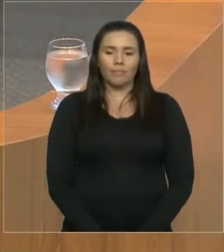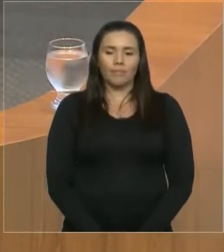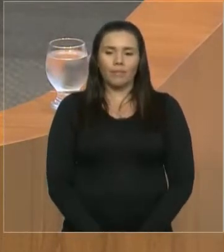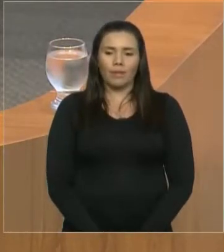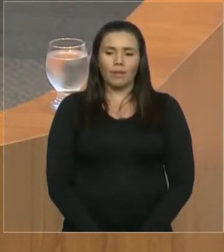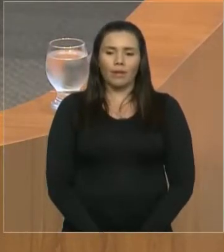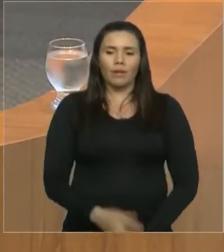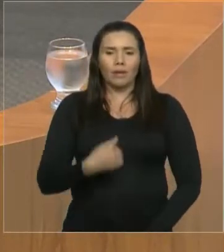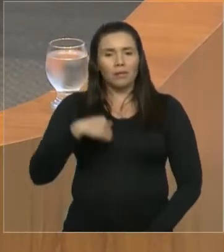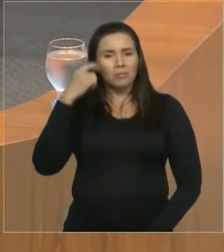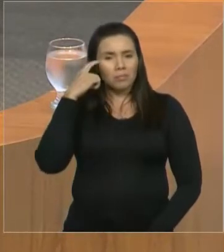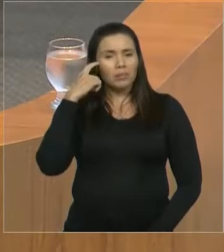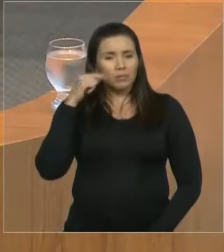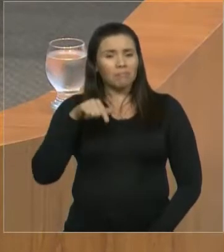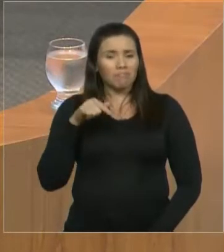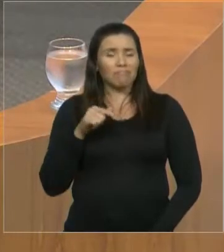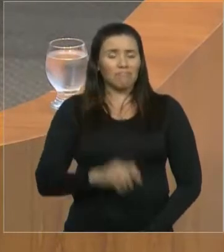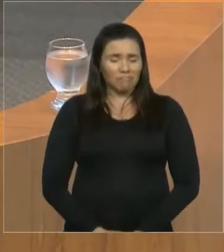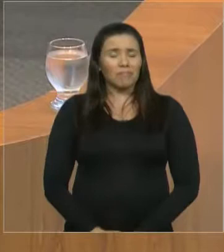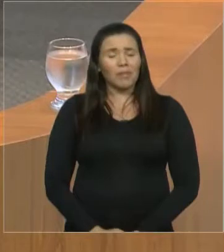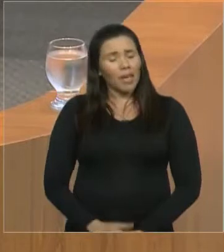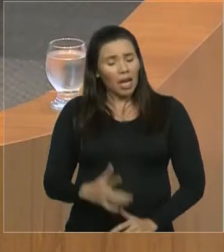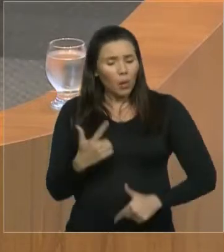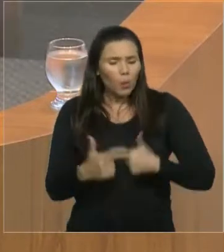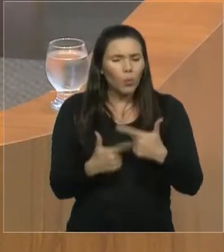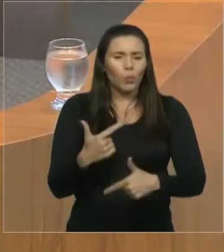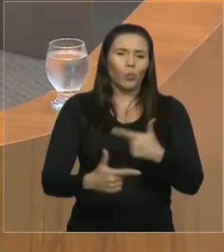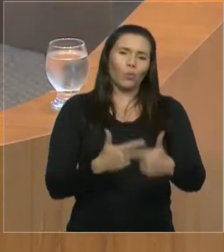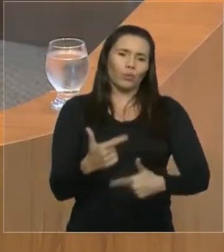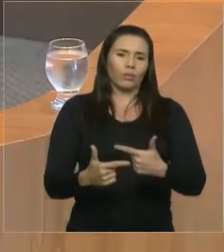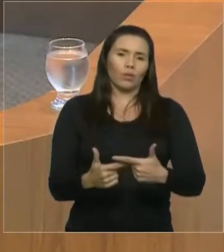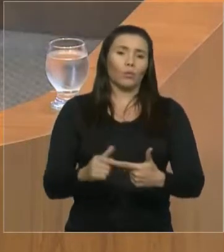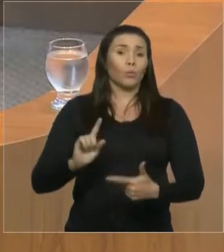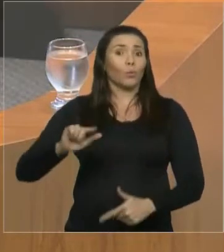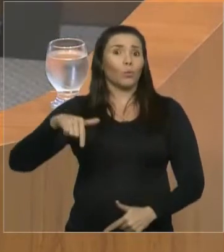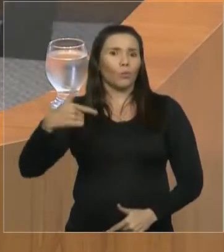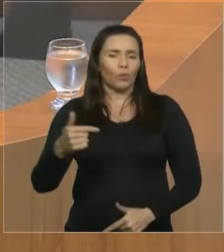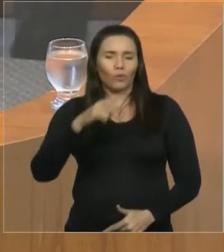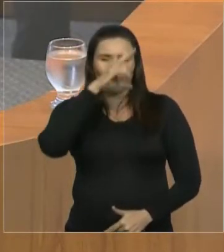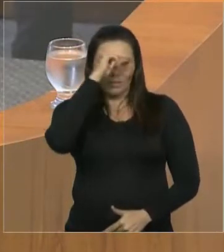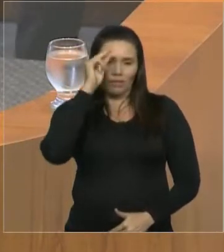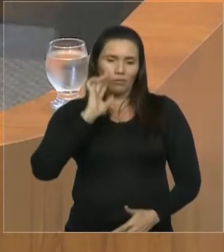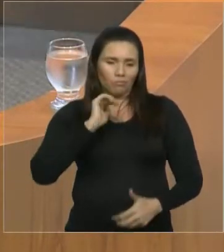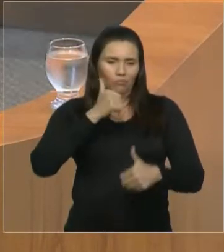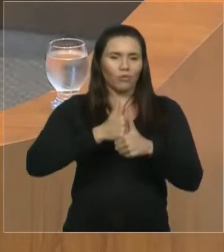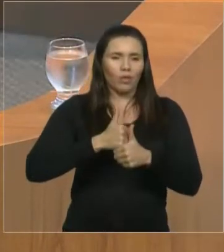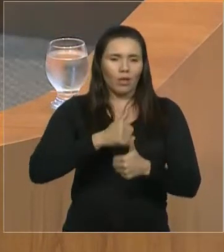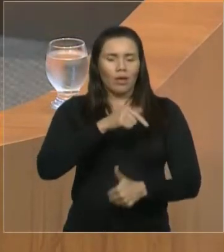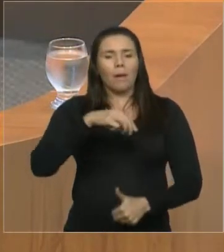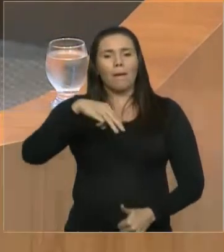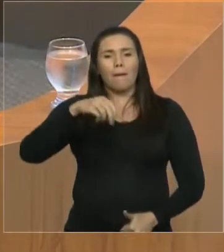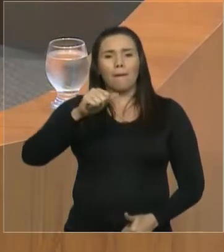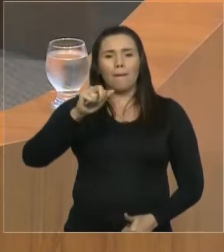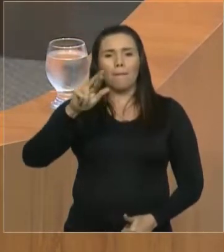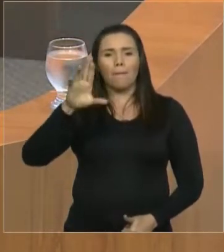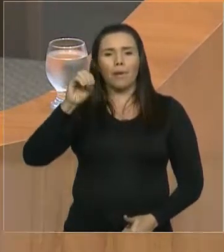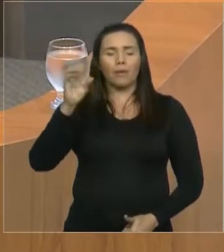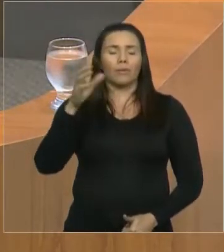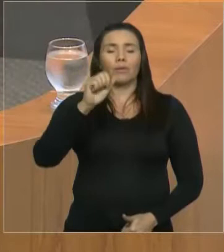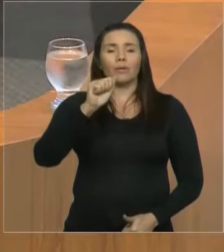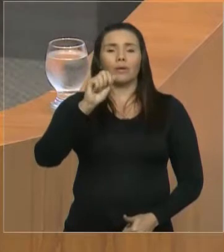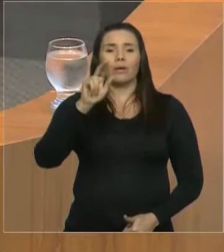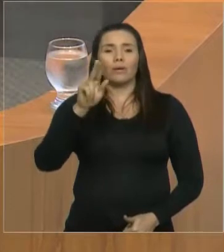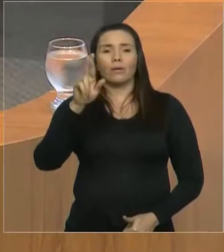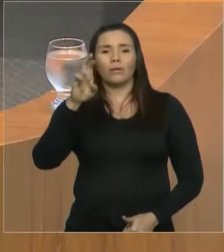grande desafio do próximo prefeito Marco Aurélio na cidade Imperatriz. É gerar emprego e renda para os jovens.